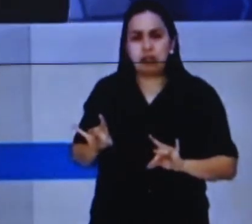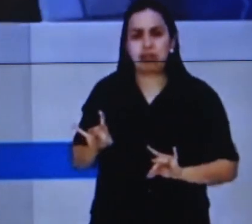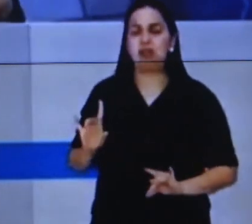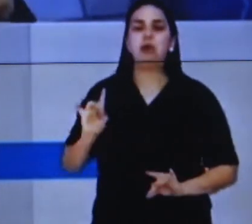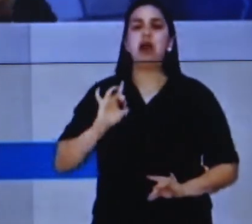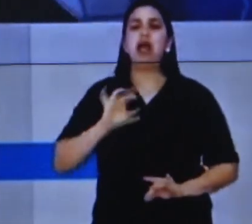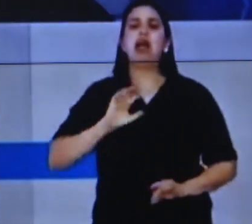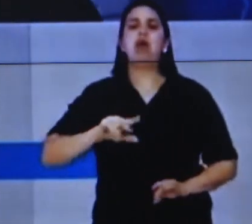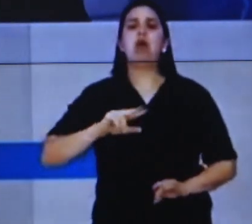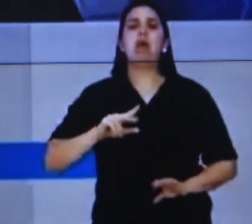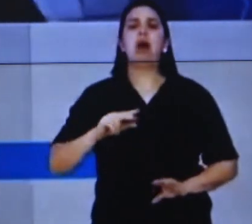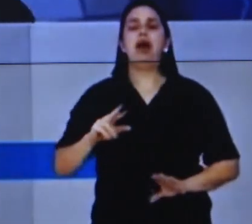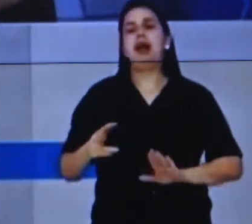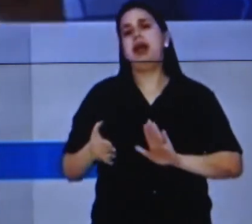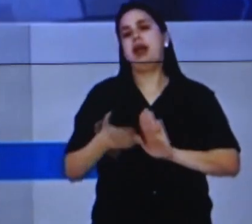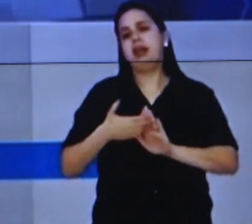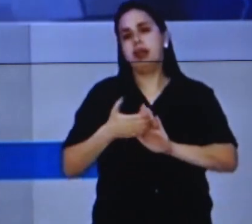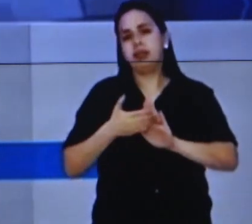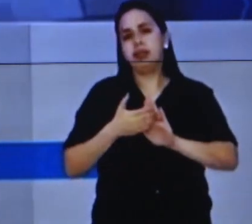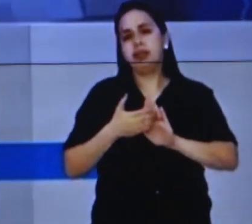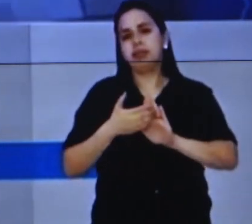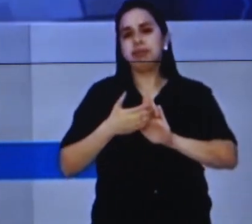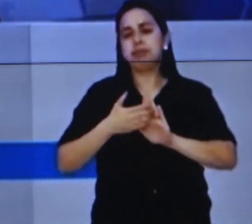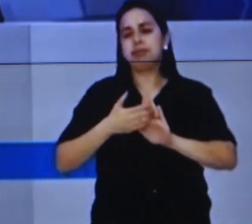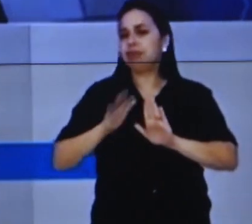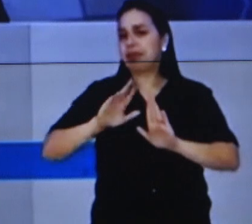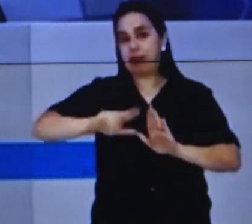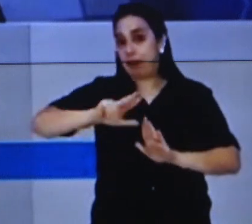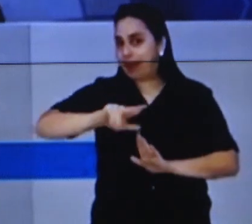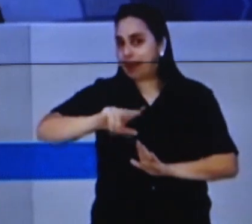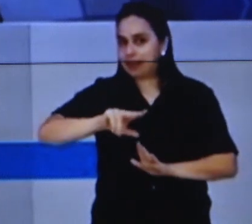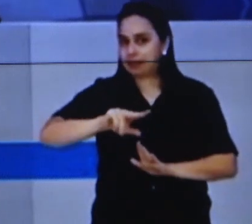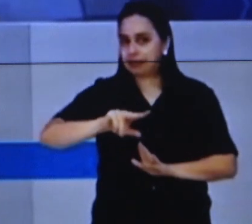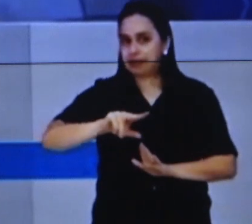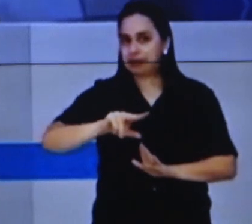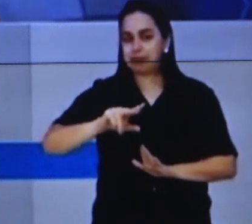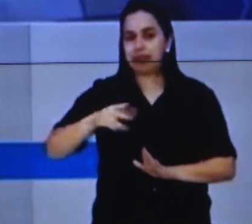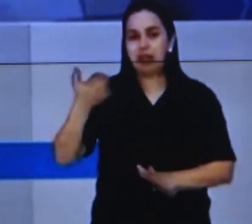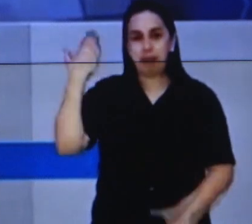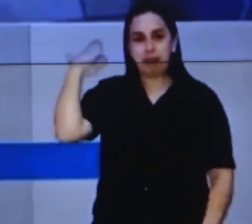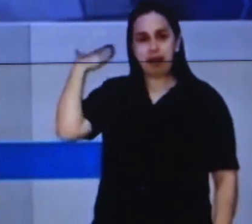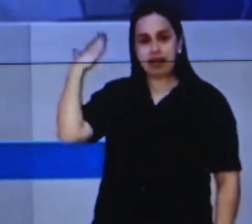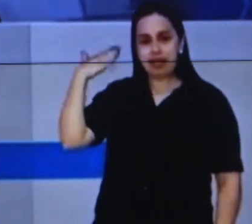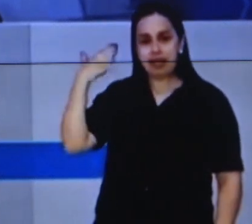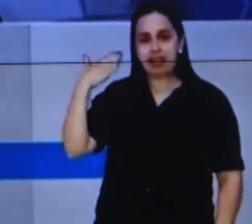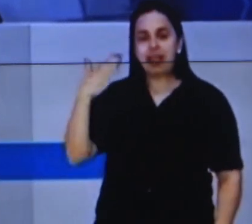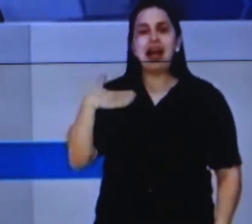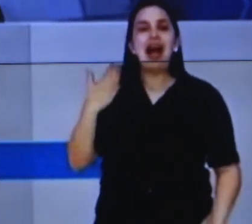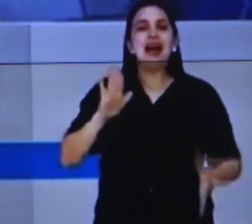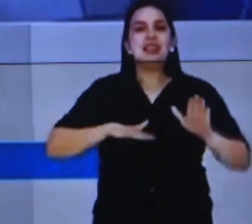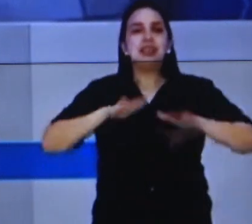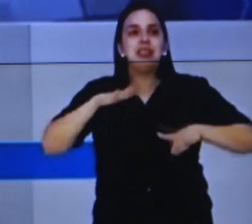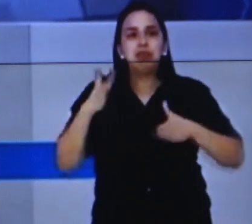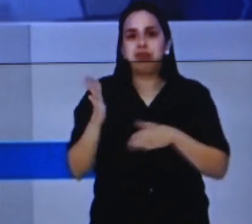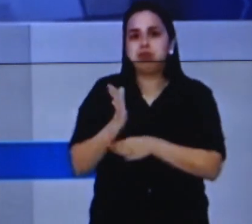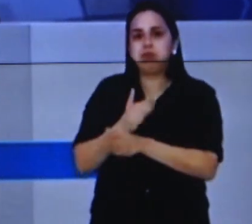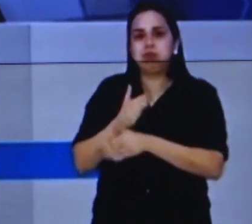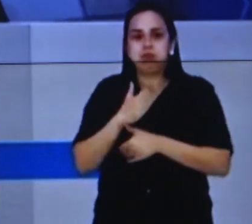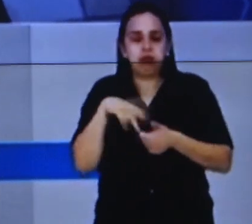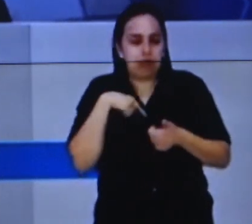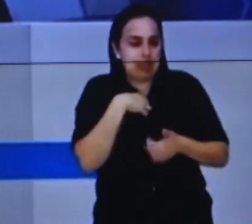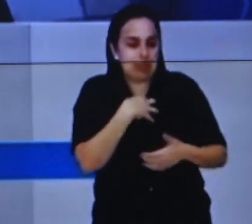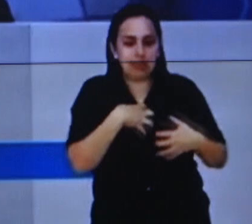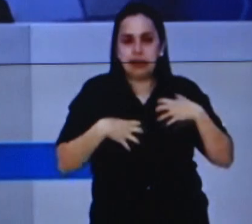lá, não foi julgamento, não foi júri, não foi nada. Que na época também você fica tão perdida, já é a dor, as